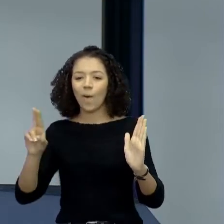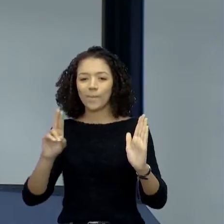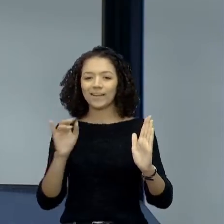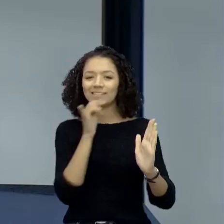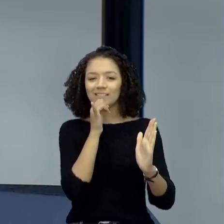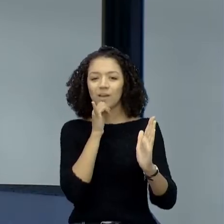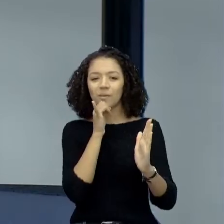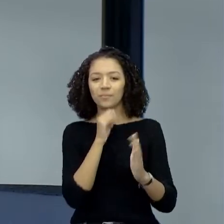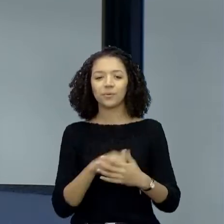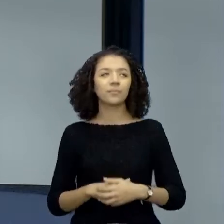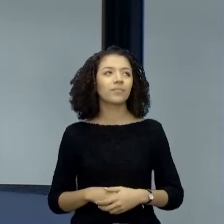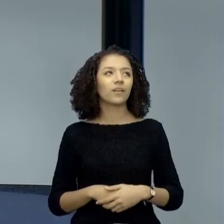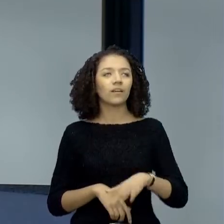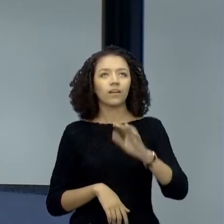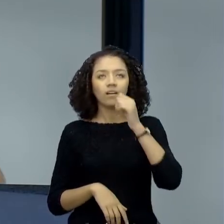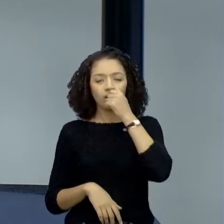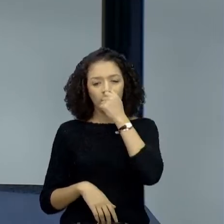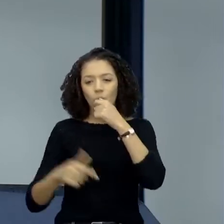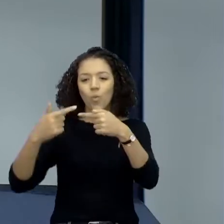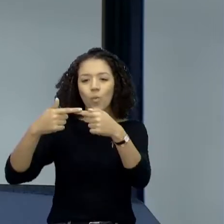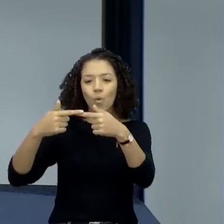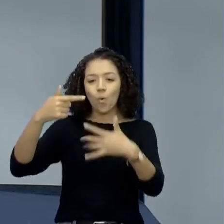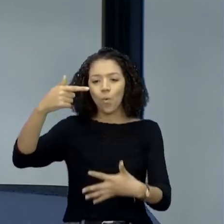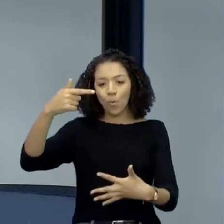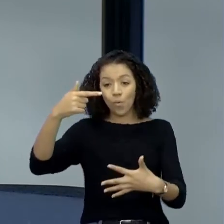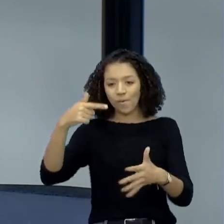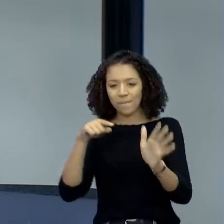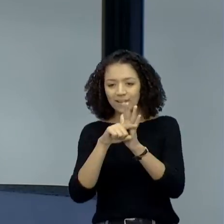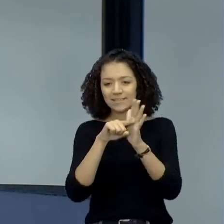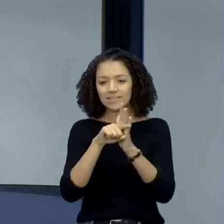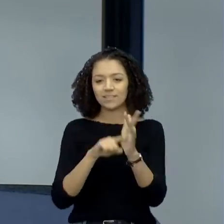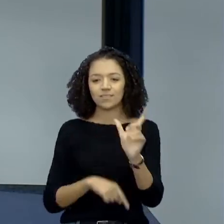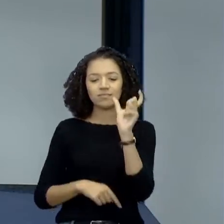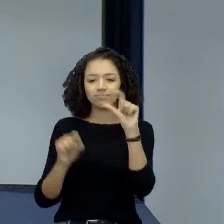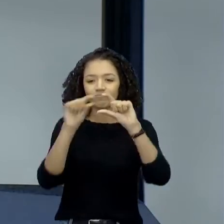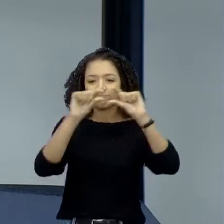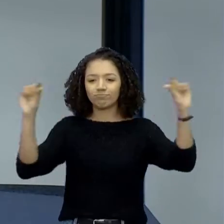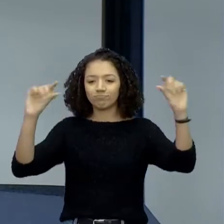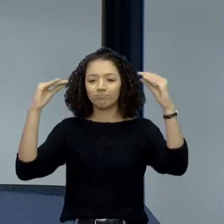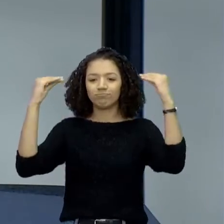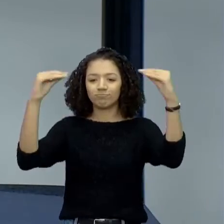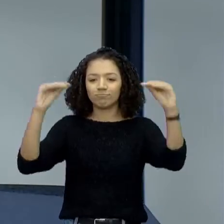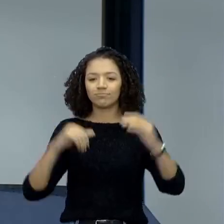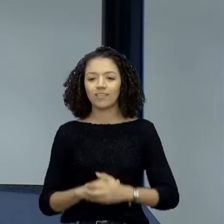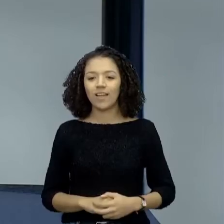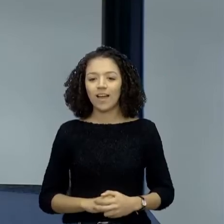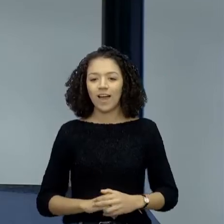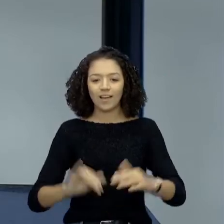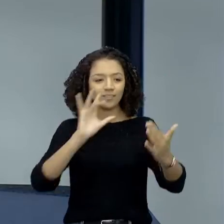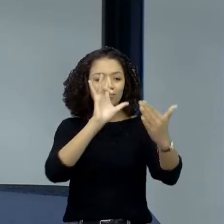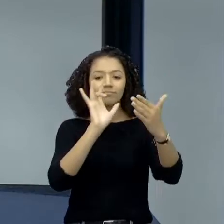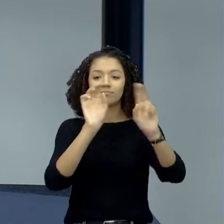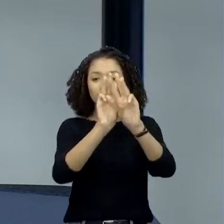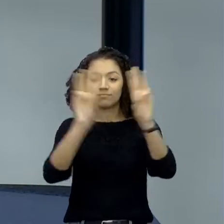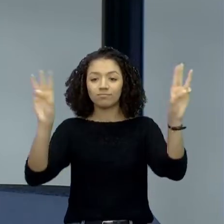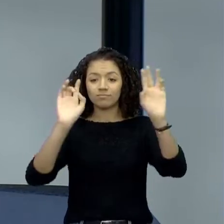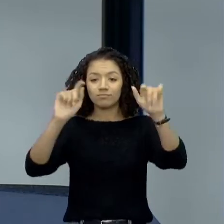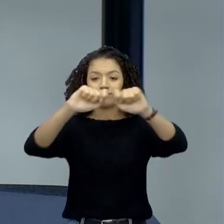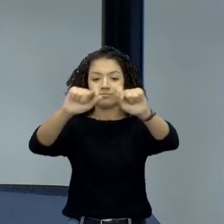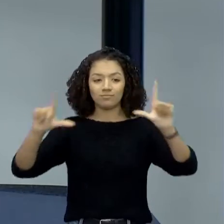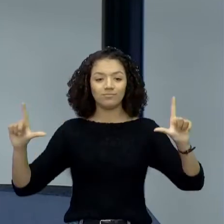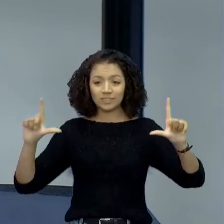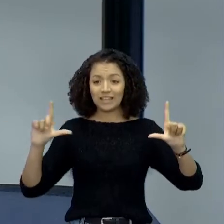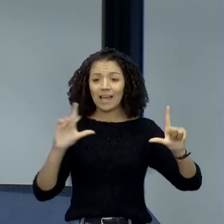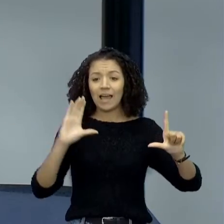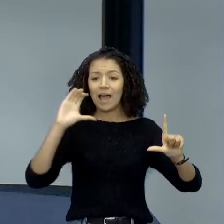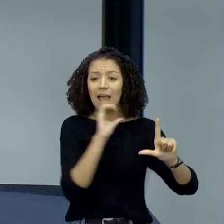vezes a gente tá muito acostumado a, sei lá, você joga no Google e normalmente a primeira página já vem certinho o que você precisa. Sim. E